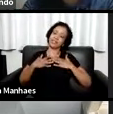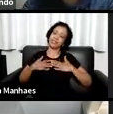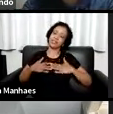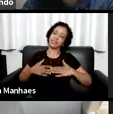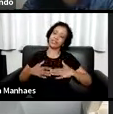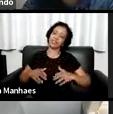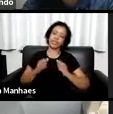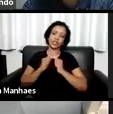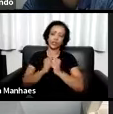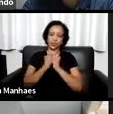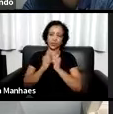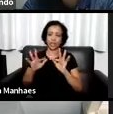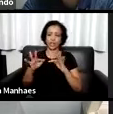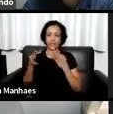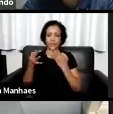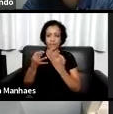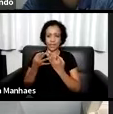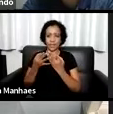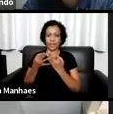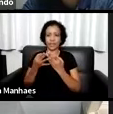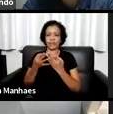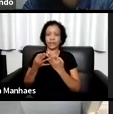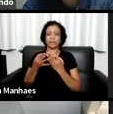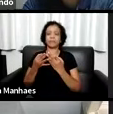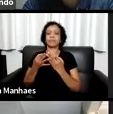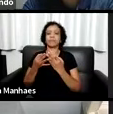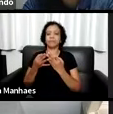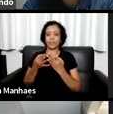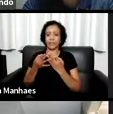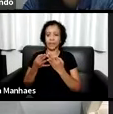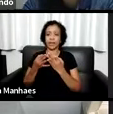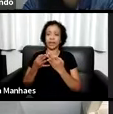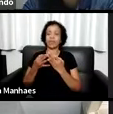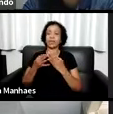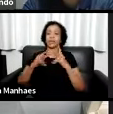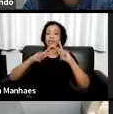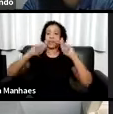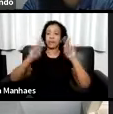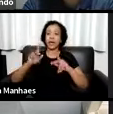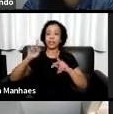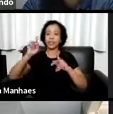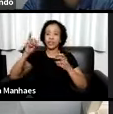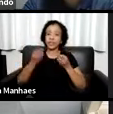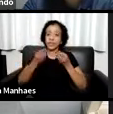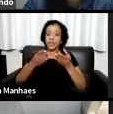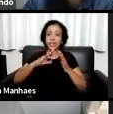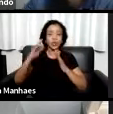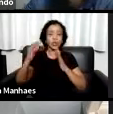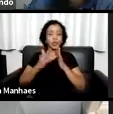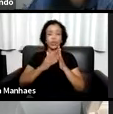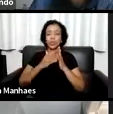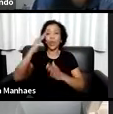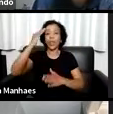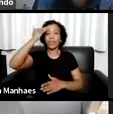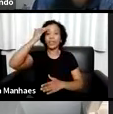nossos familiares. Que a paz de Deus, que excede todo o entendimento, qual